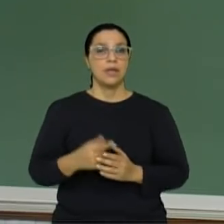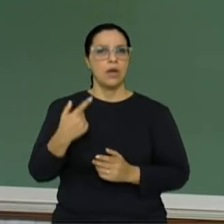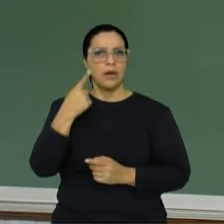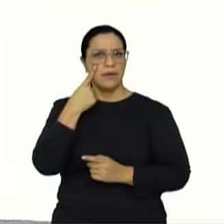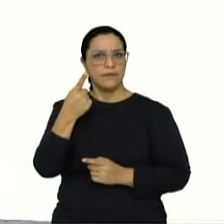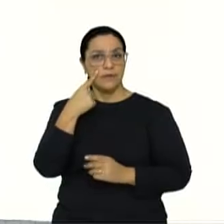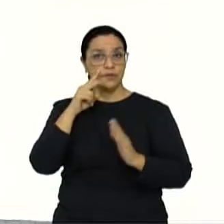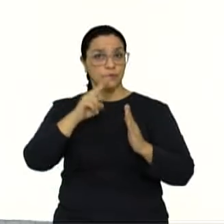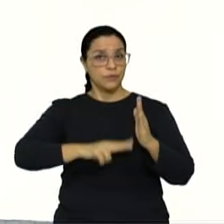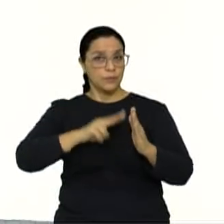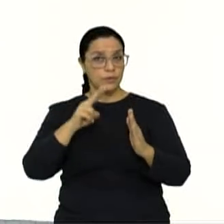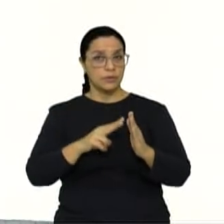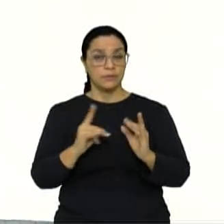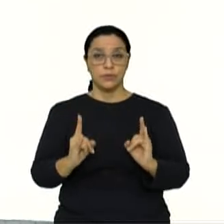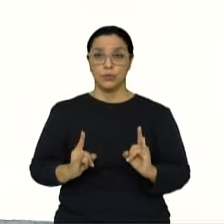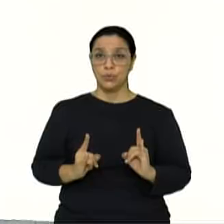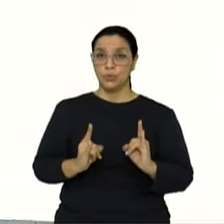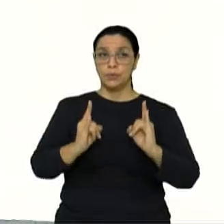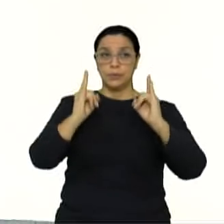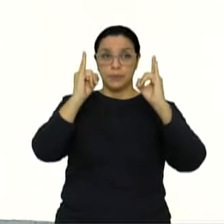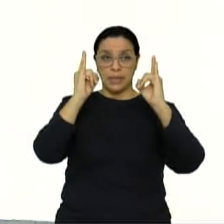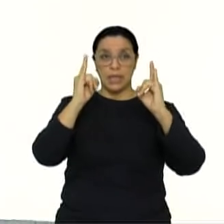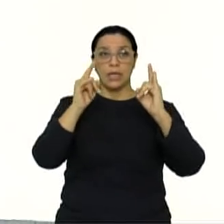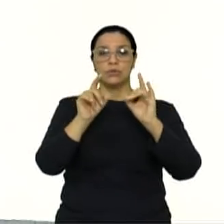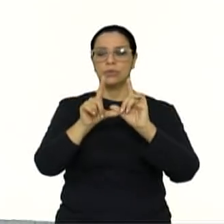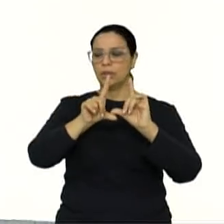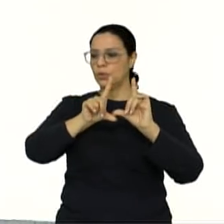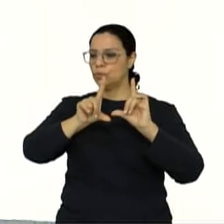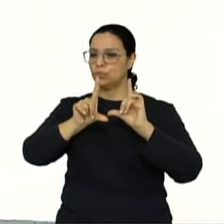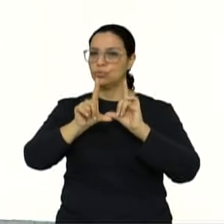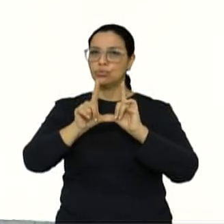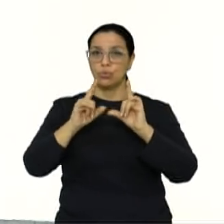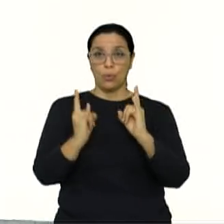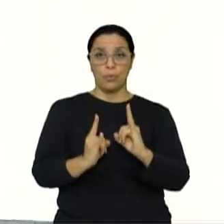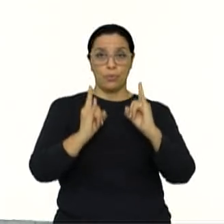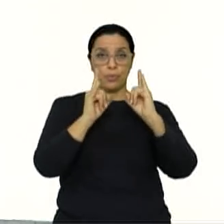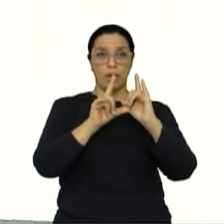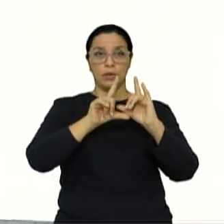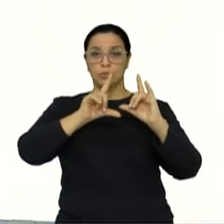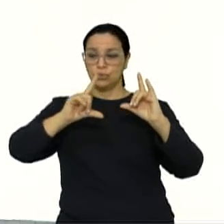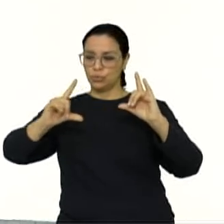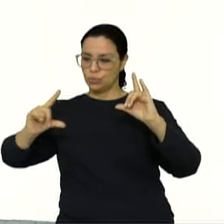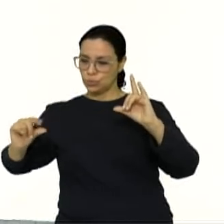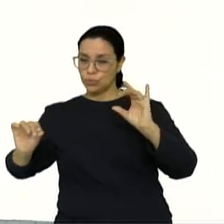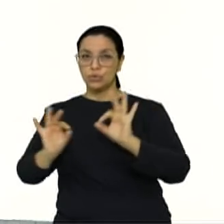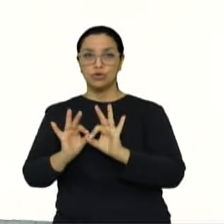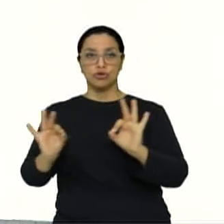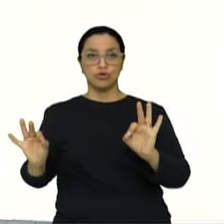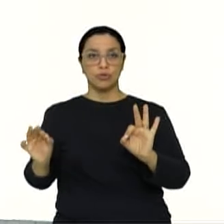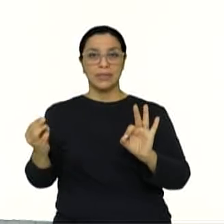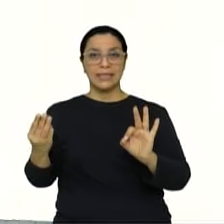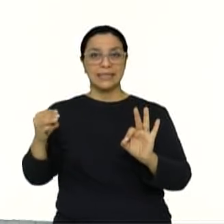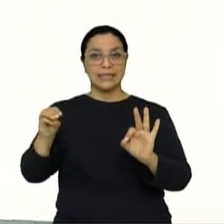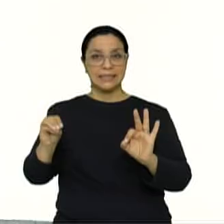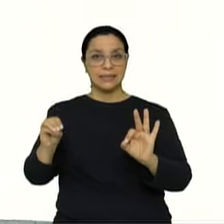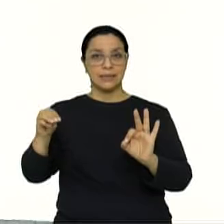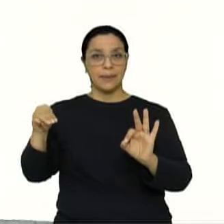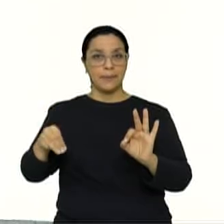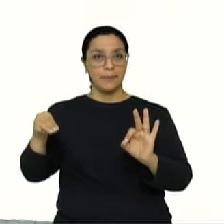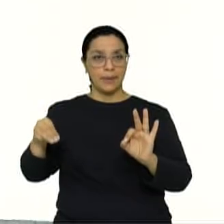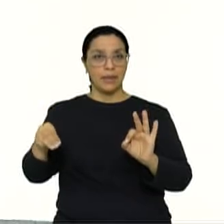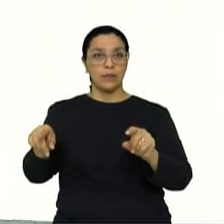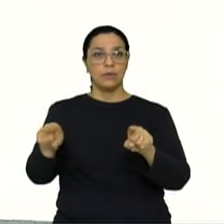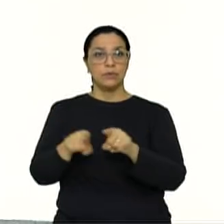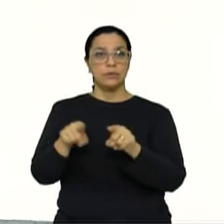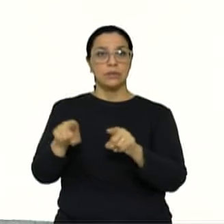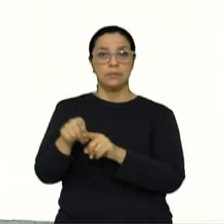comigo na leitura. Diz assim: um edifício projeta uma sombra de 30 metros, ao mesmo